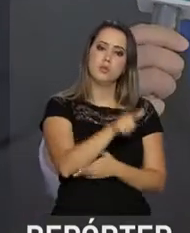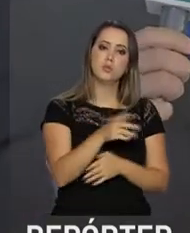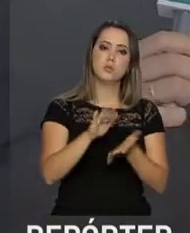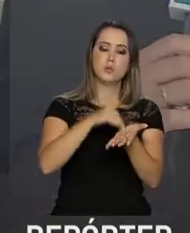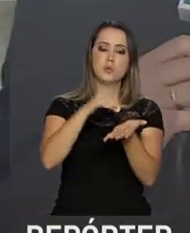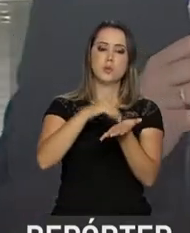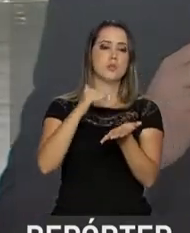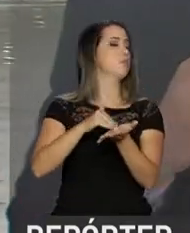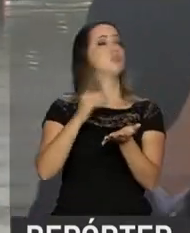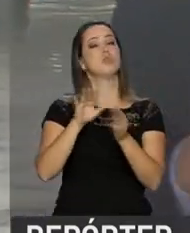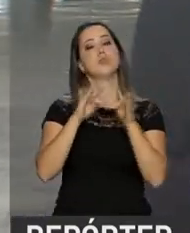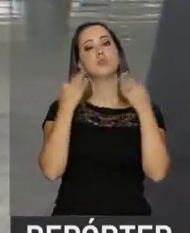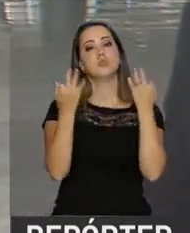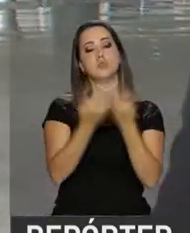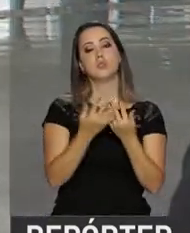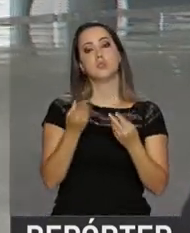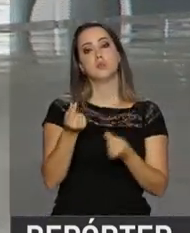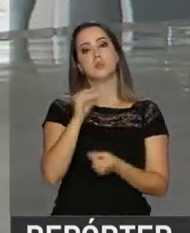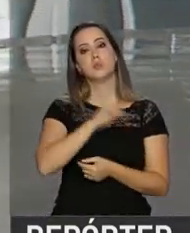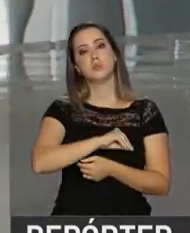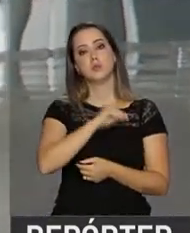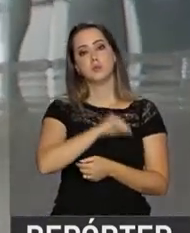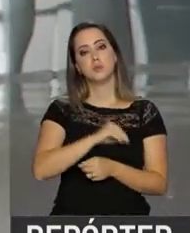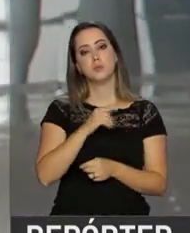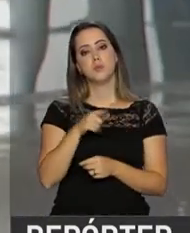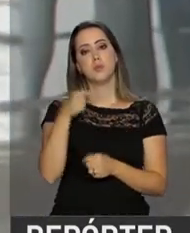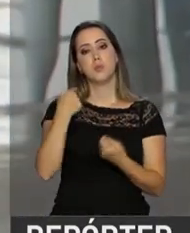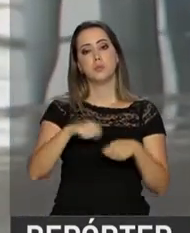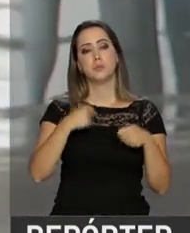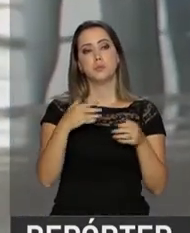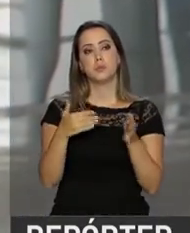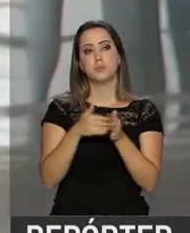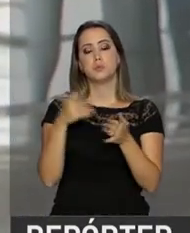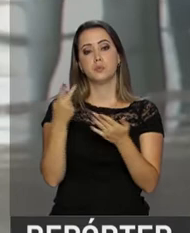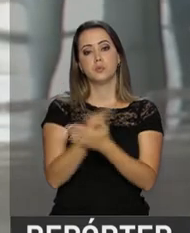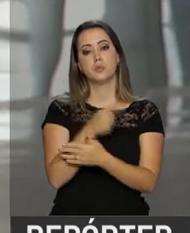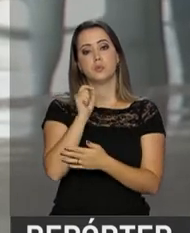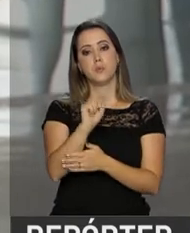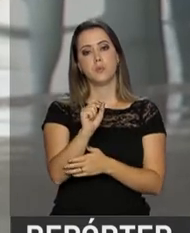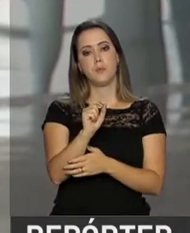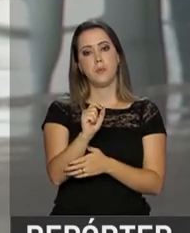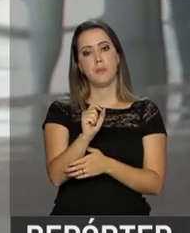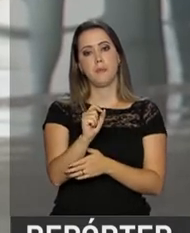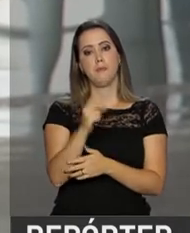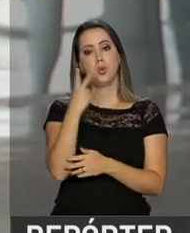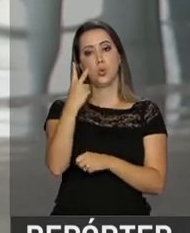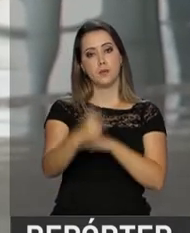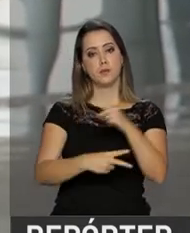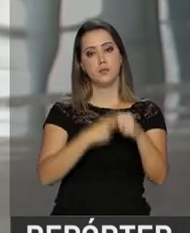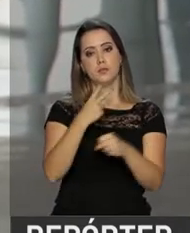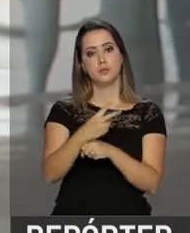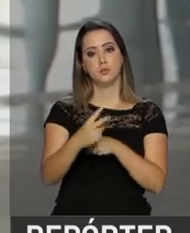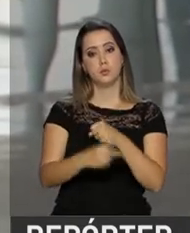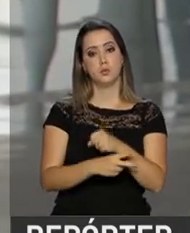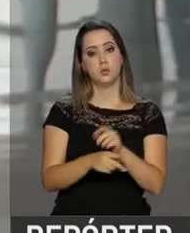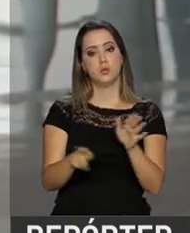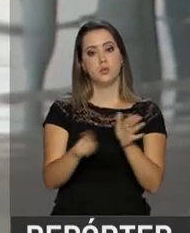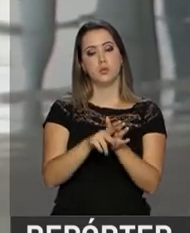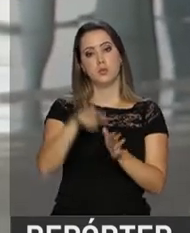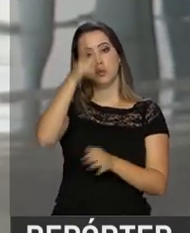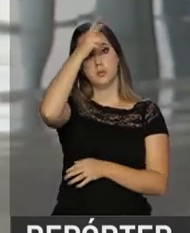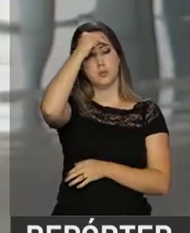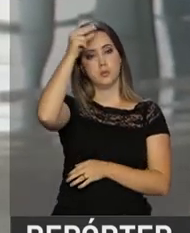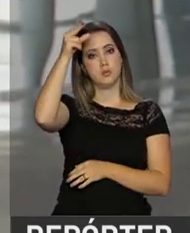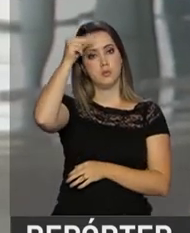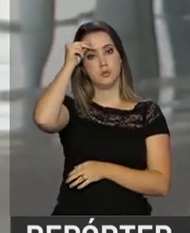recadastramento das famílias que recebem o benefício devem ser feita deve ser feito a cada dois anos nas prefeituras onde